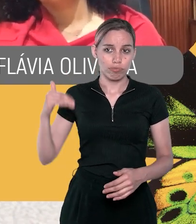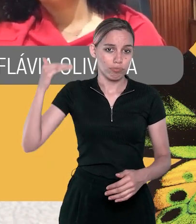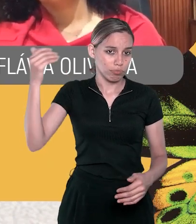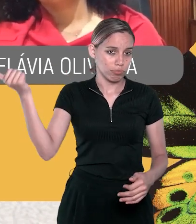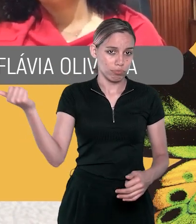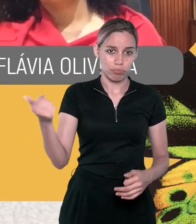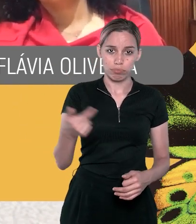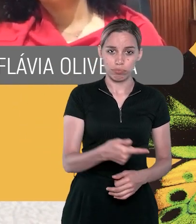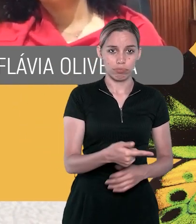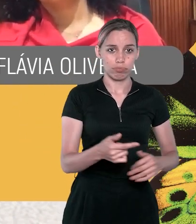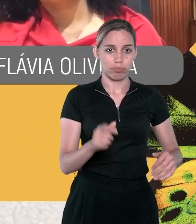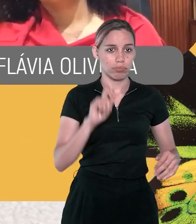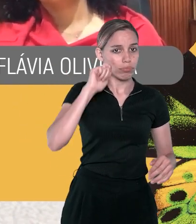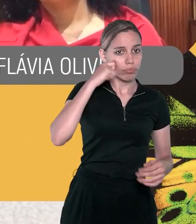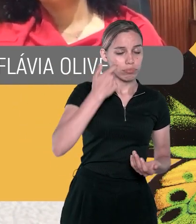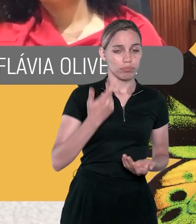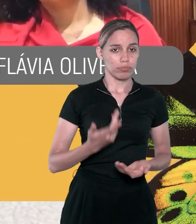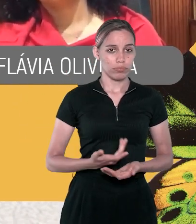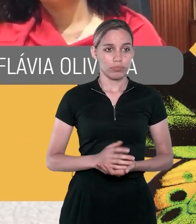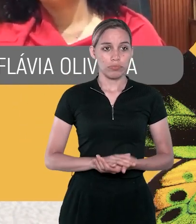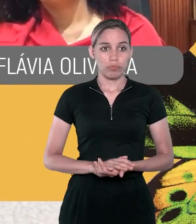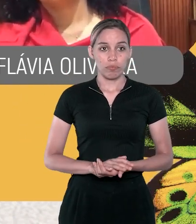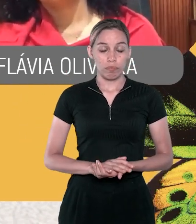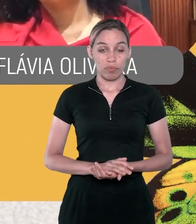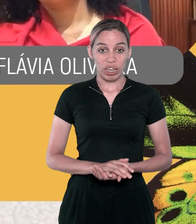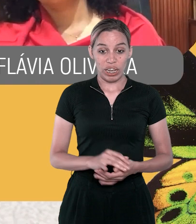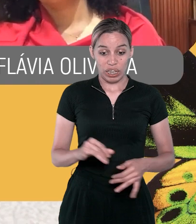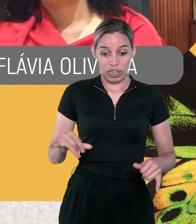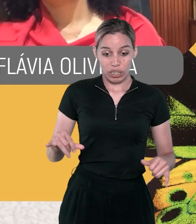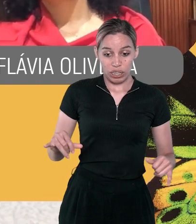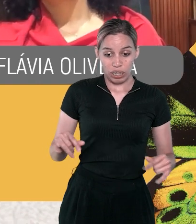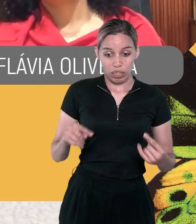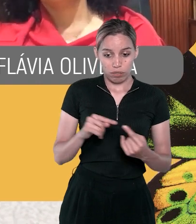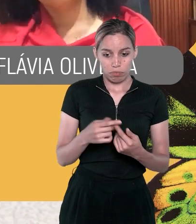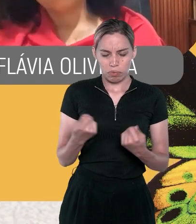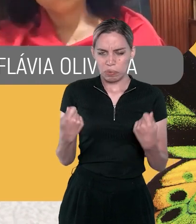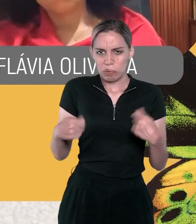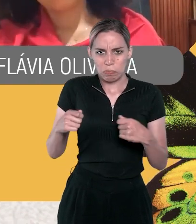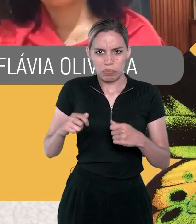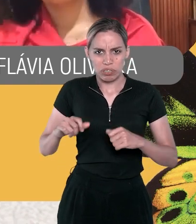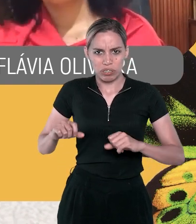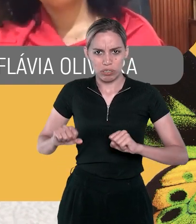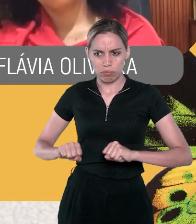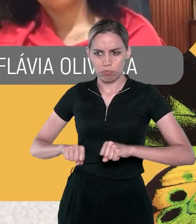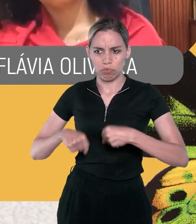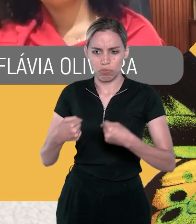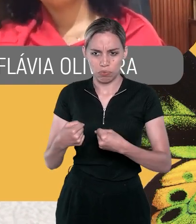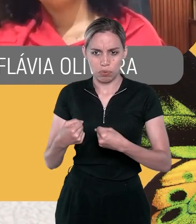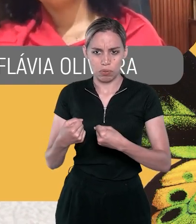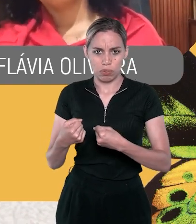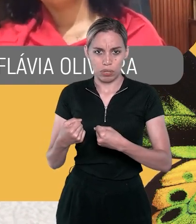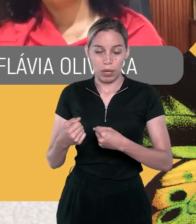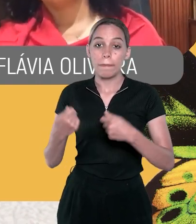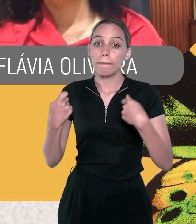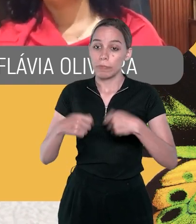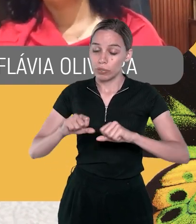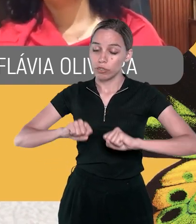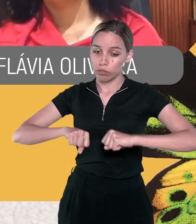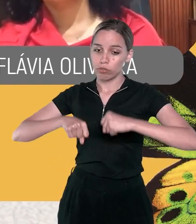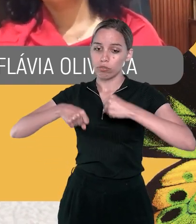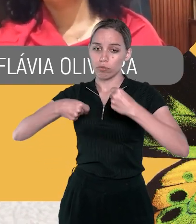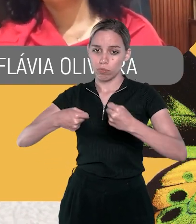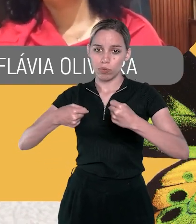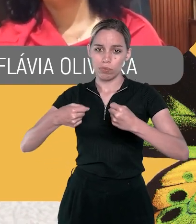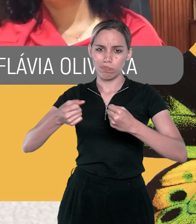simples, nem pequeno, você conseguir se deseducar disso. Quer dizer, você está lutando contra toda a sua formação,